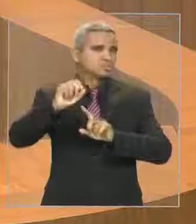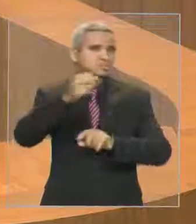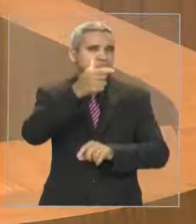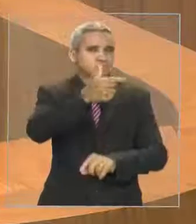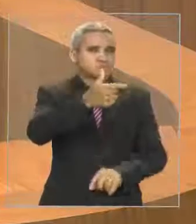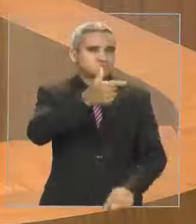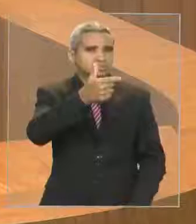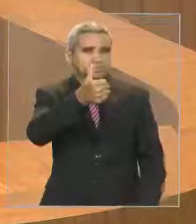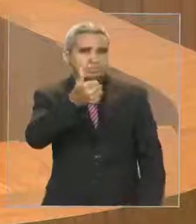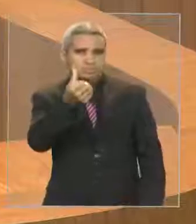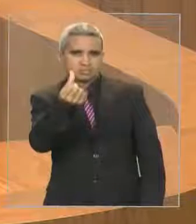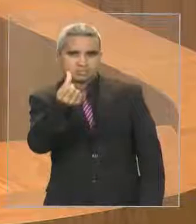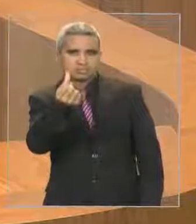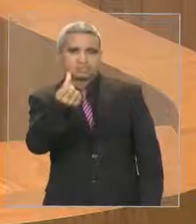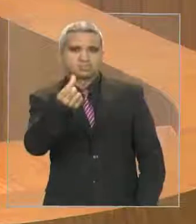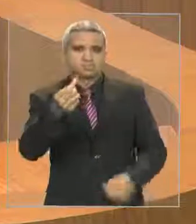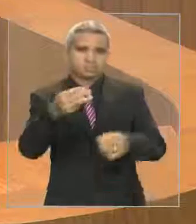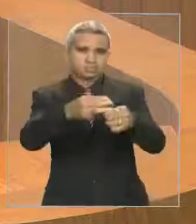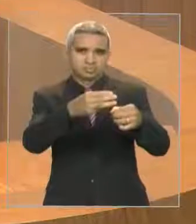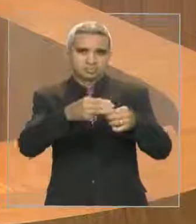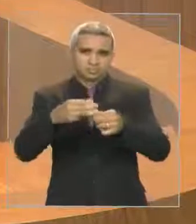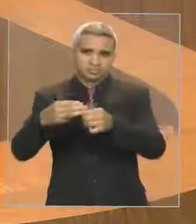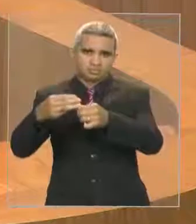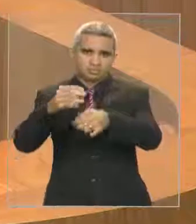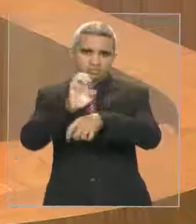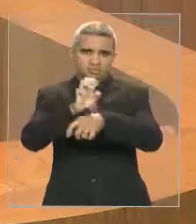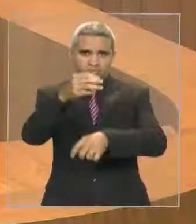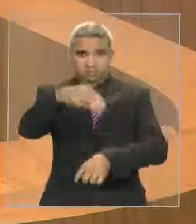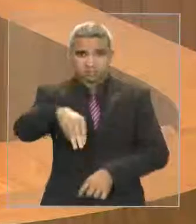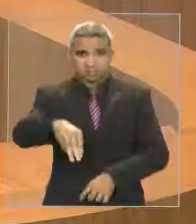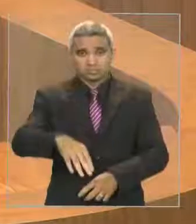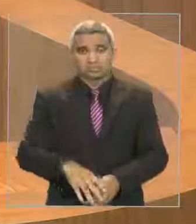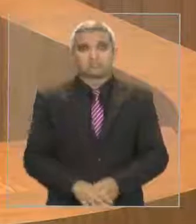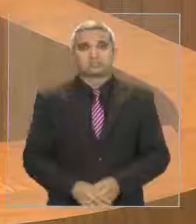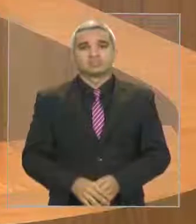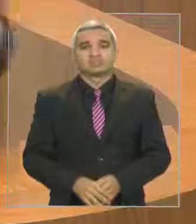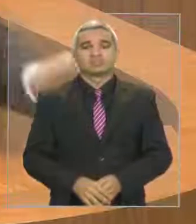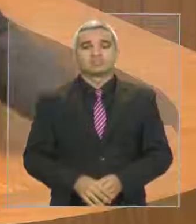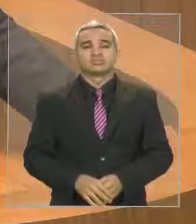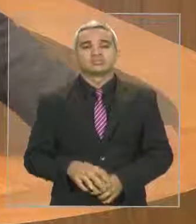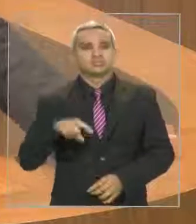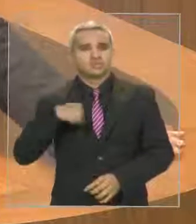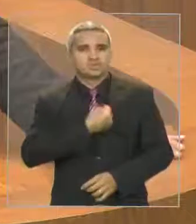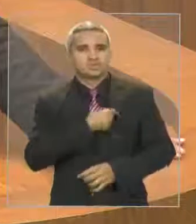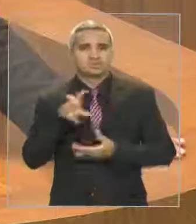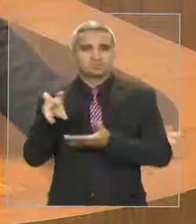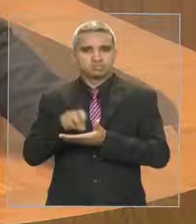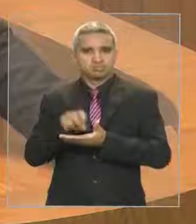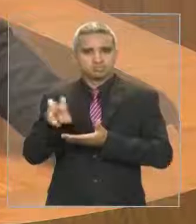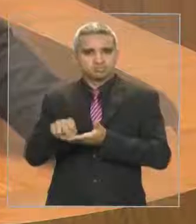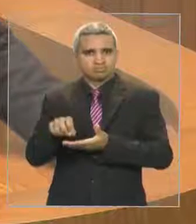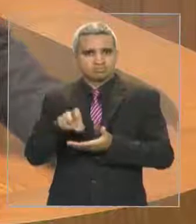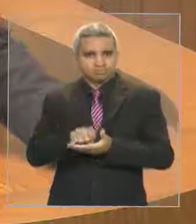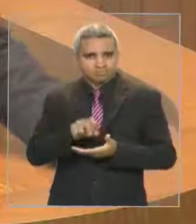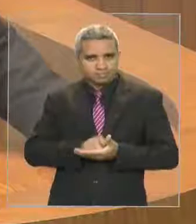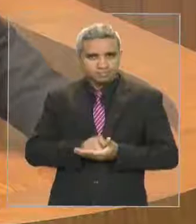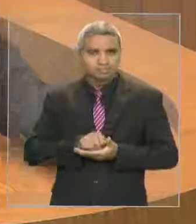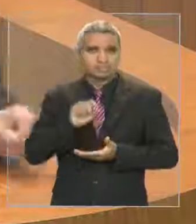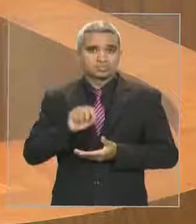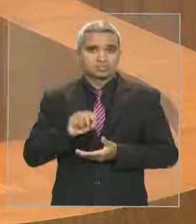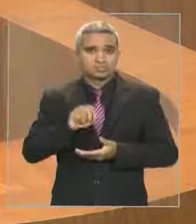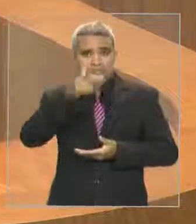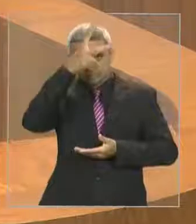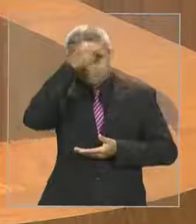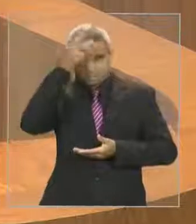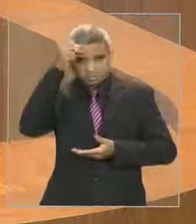municípios do Estado do Maranhão. E dos vários encaminhamentos, nós temos como solicitação à Prefeitura de São Luís, através da